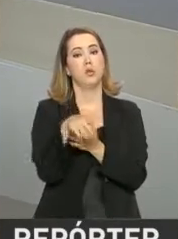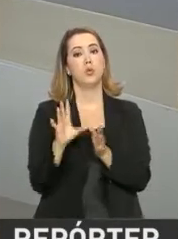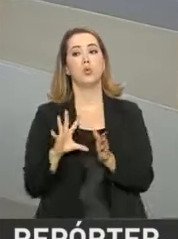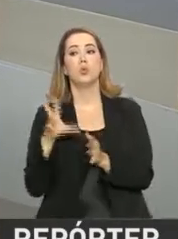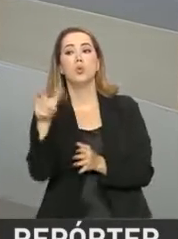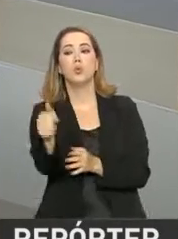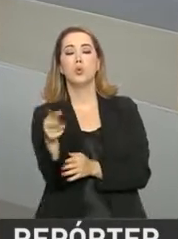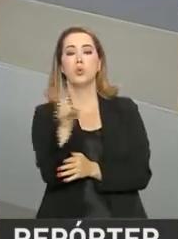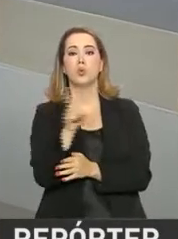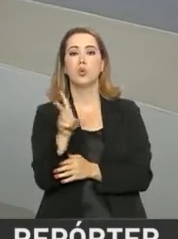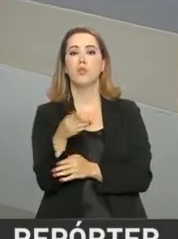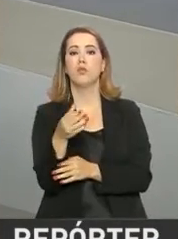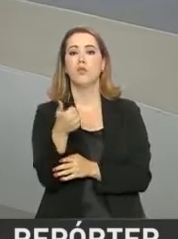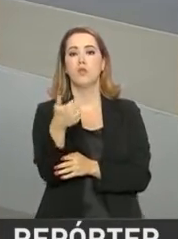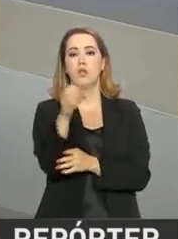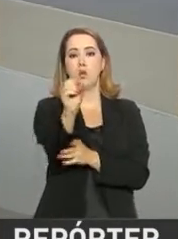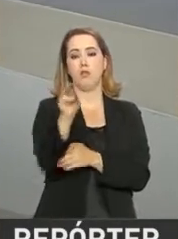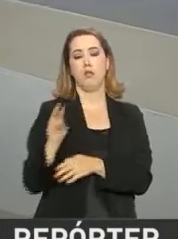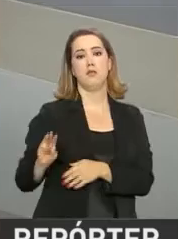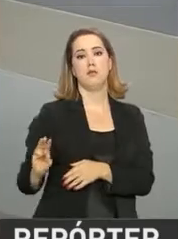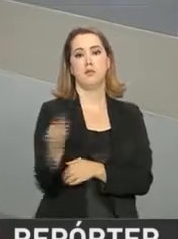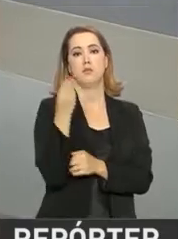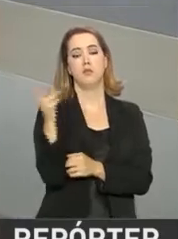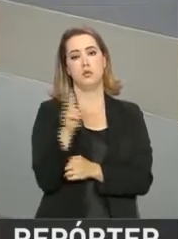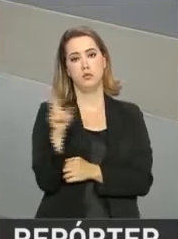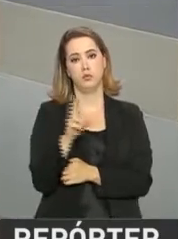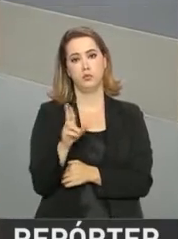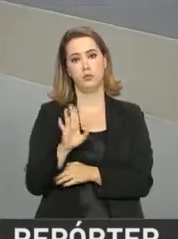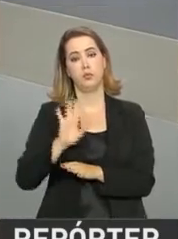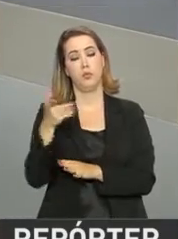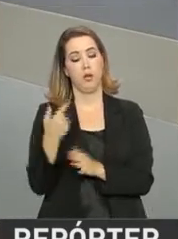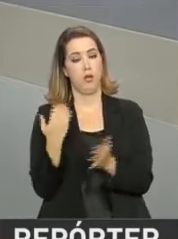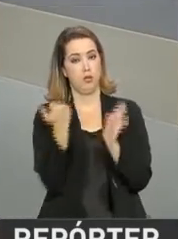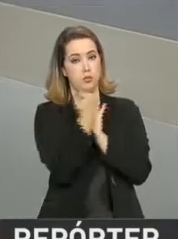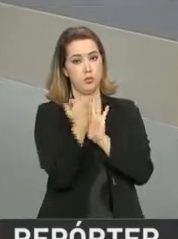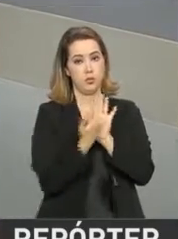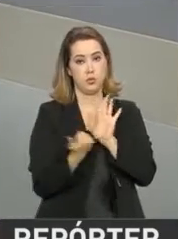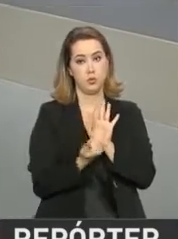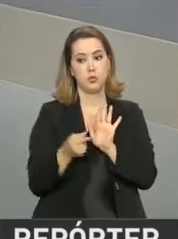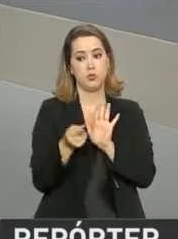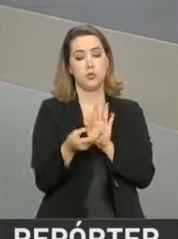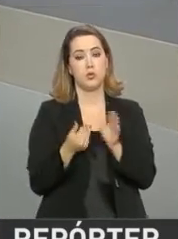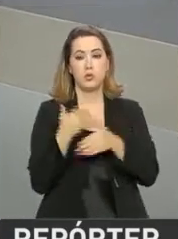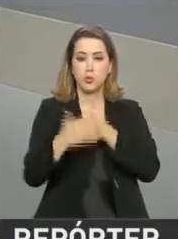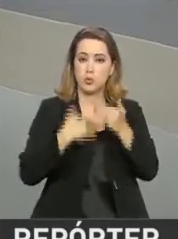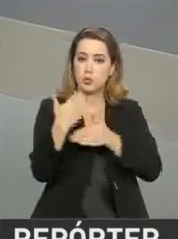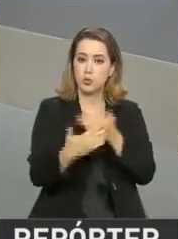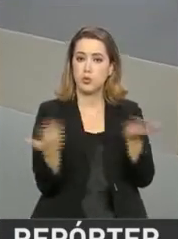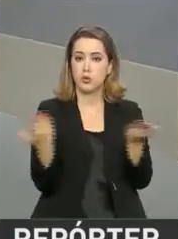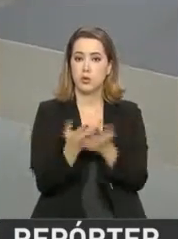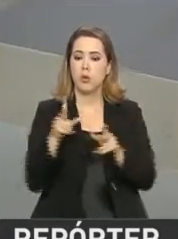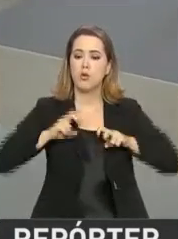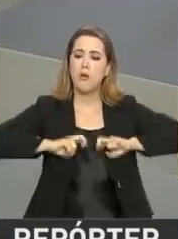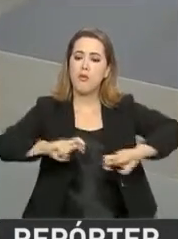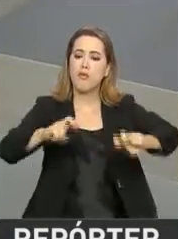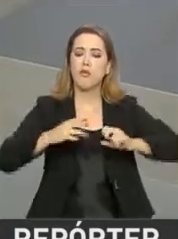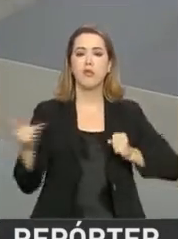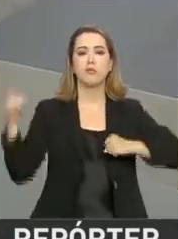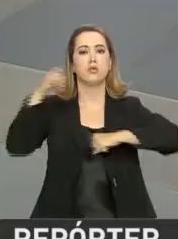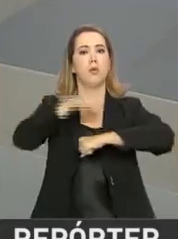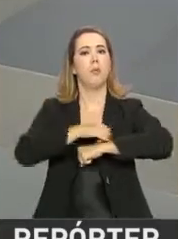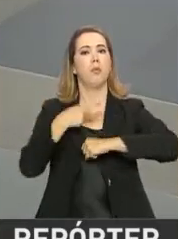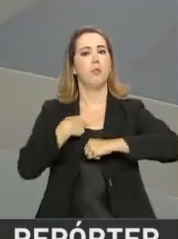não ultrapasse os 10 milhões de reais entre os projetos contemplados estão obras em ferrovias portos aeroportos